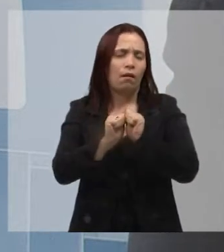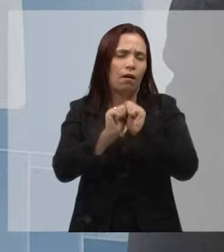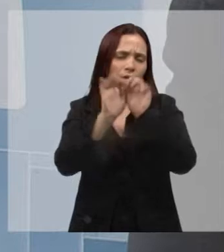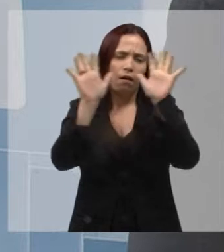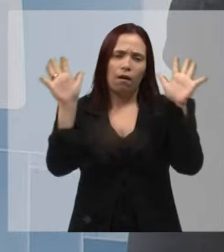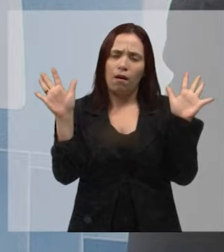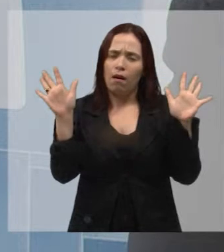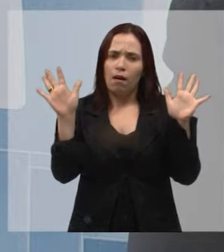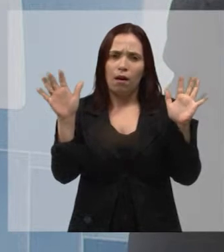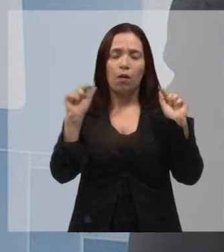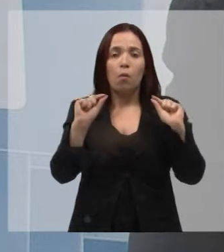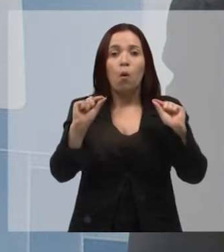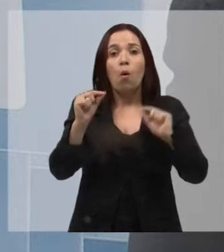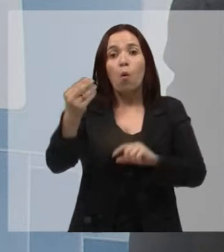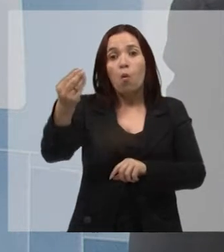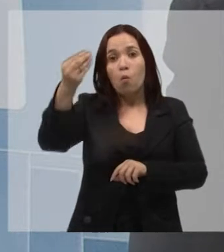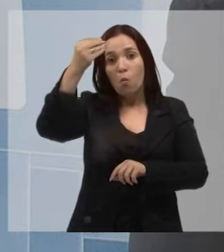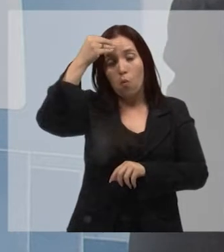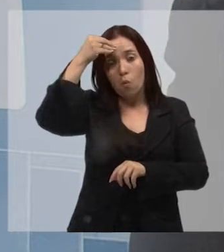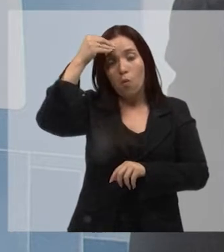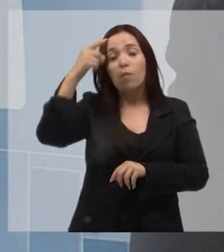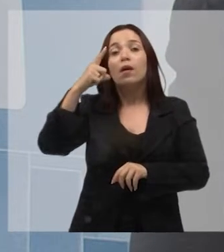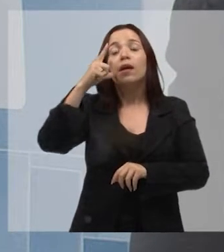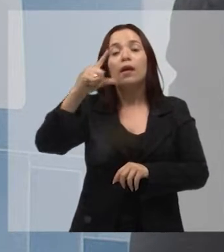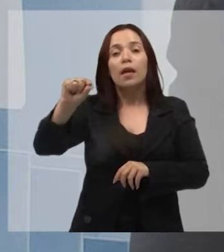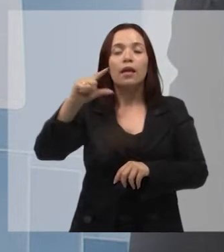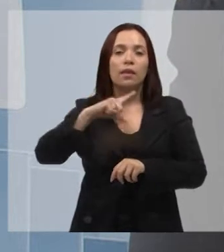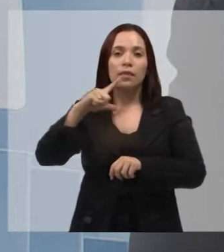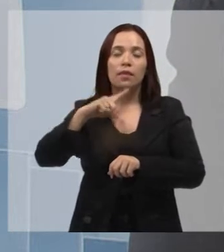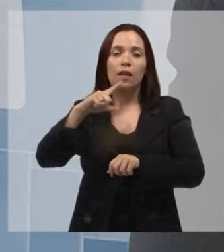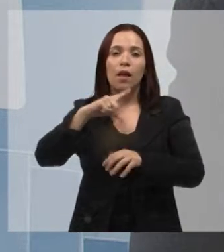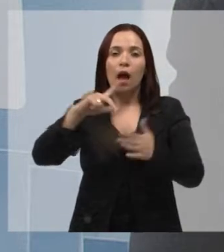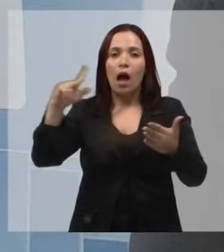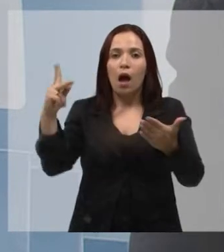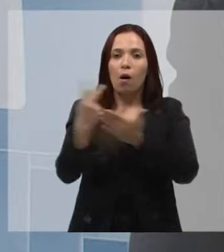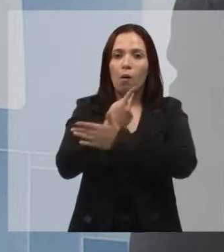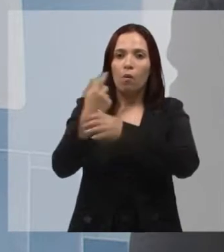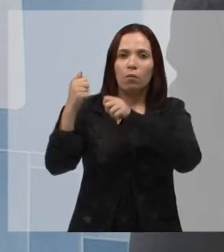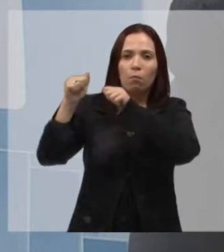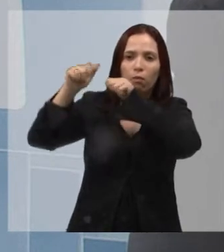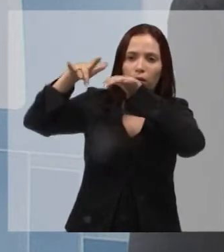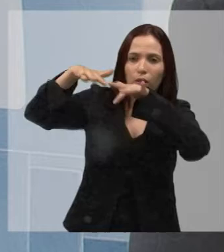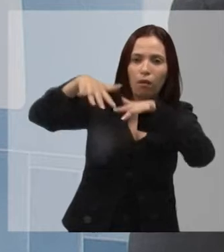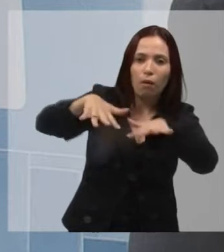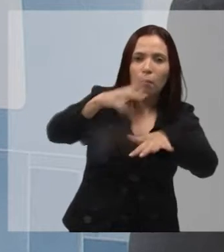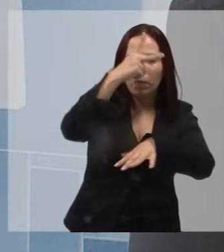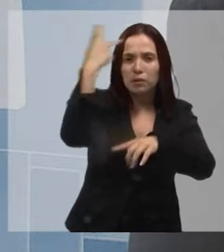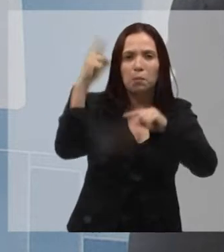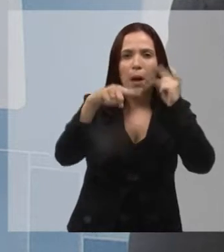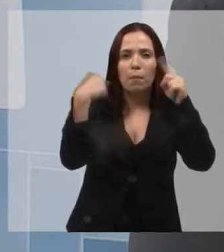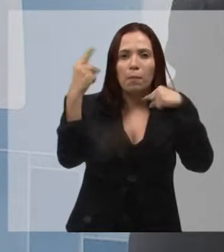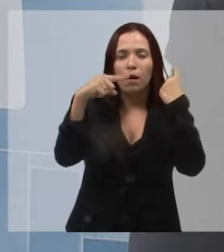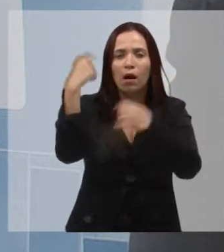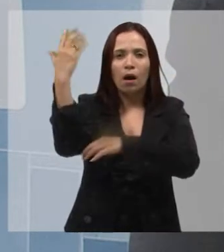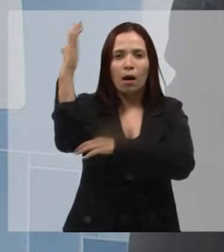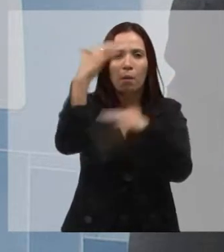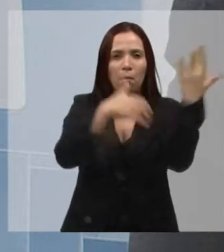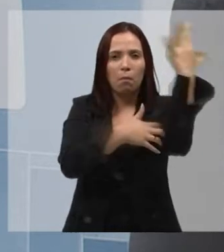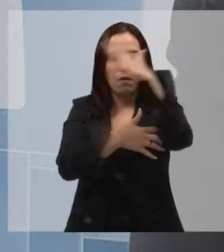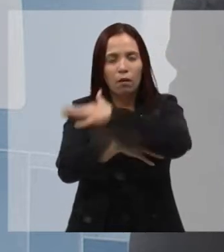culpado no desastre ambiental, em que haja dano ambiental e mortos, é